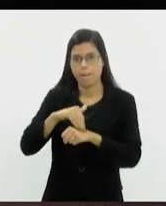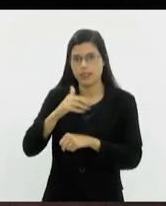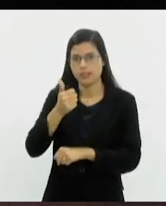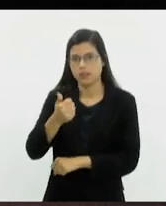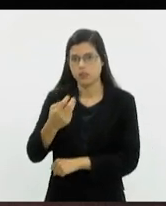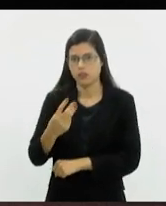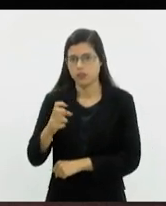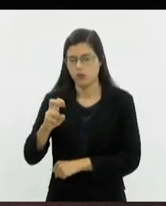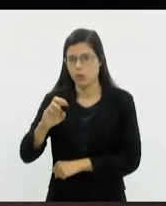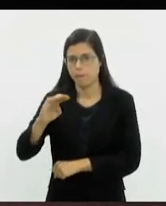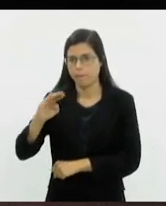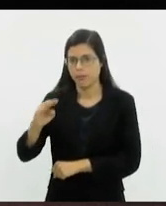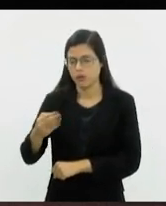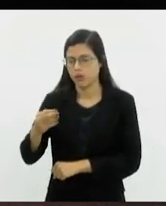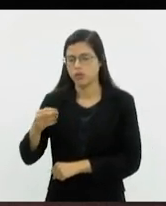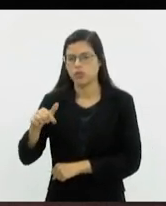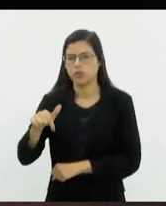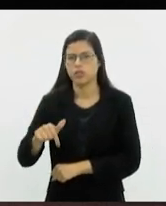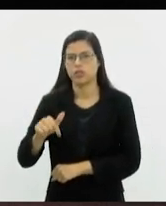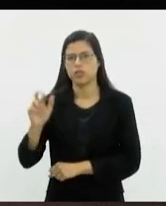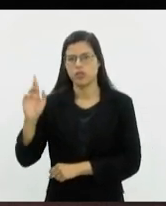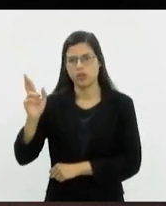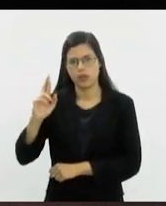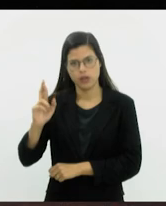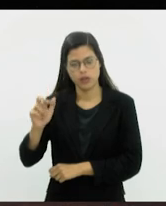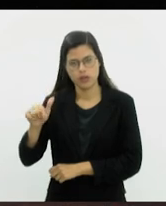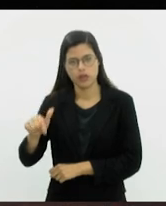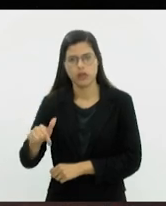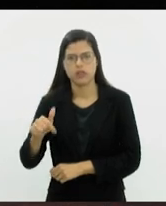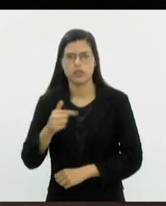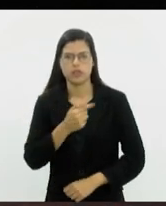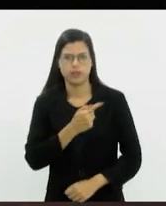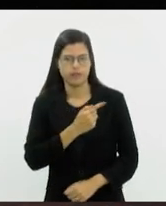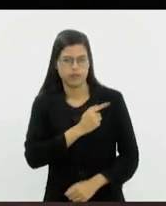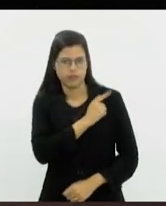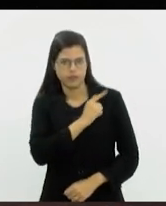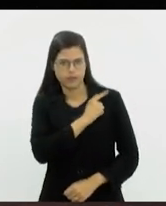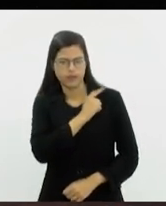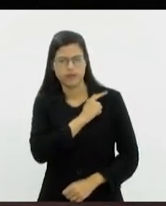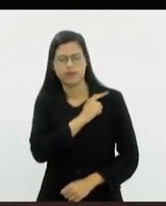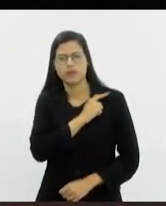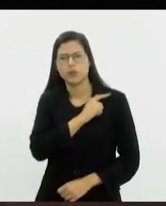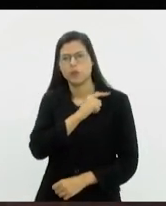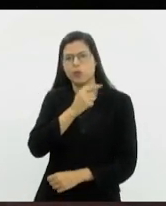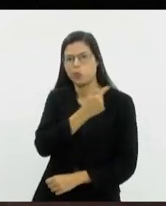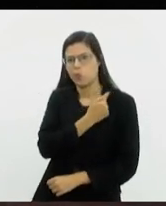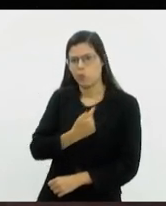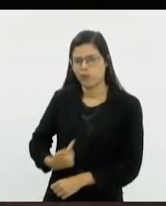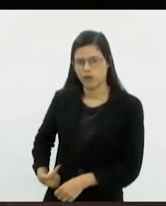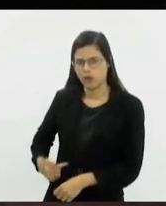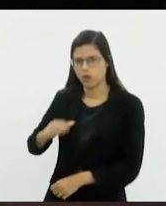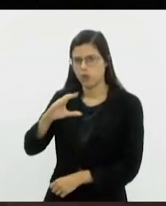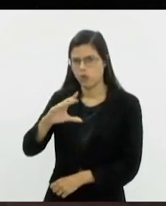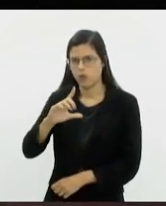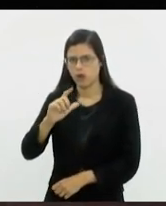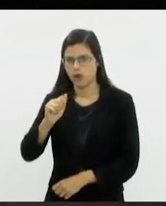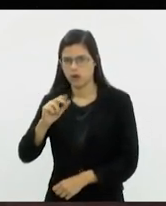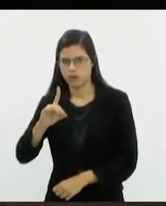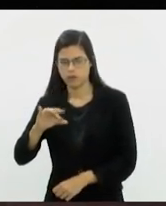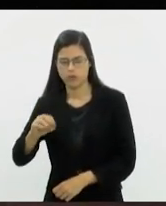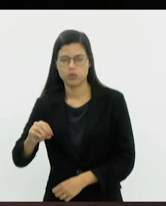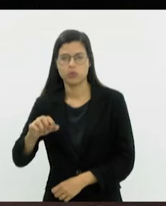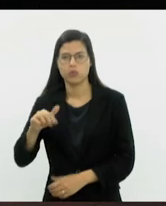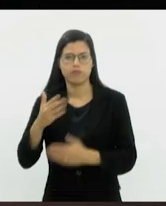100% custeada pelo Estado do Rio de Janeiro, na gestão do governador Cláudio Castro. Agradecer,